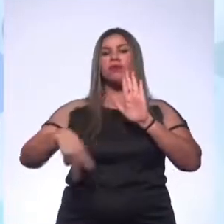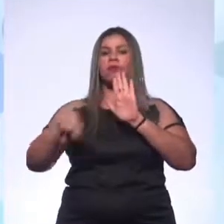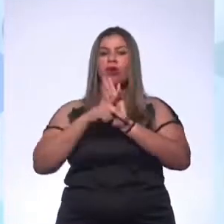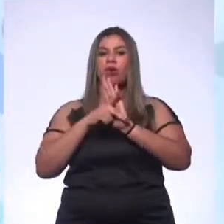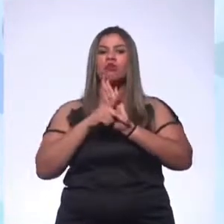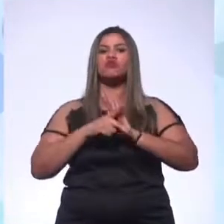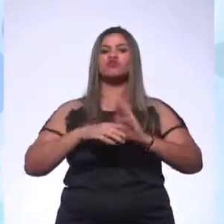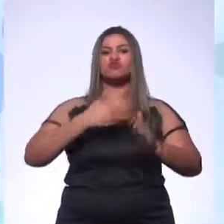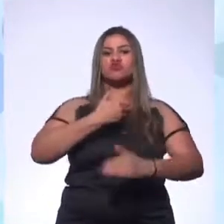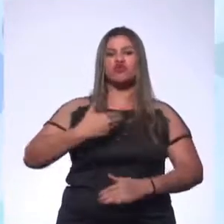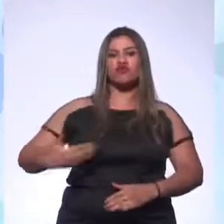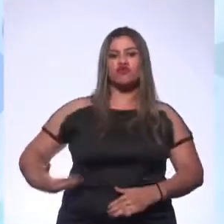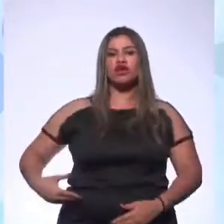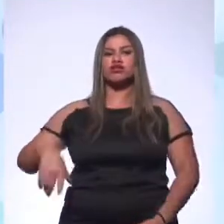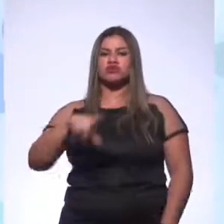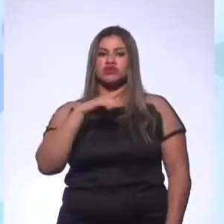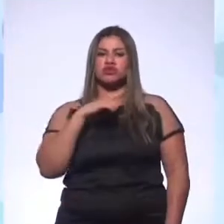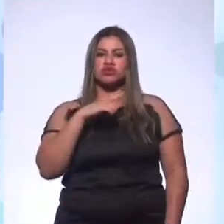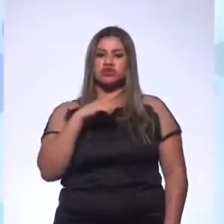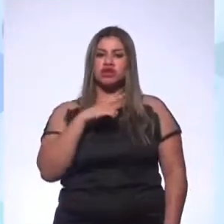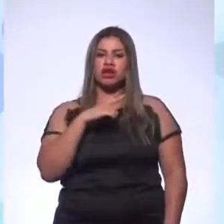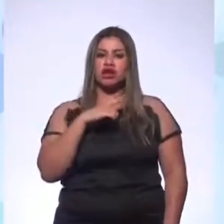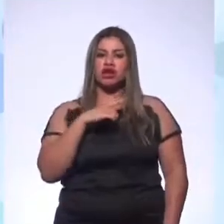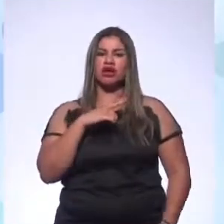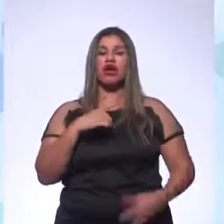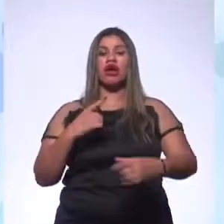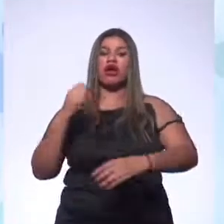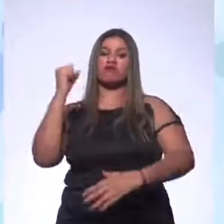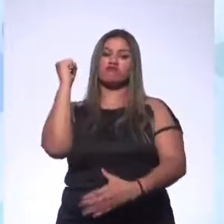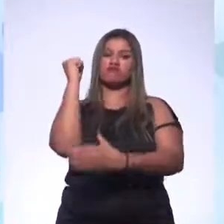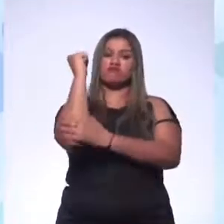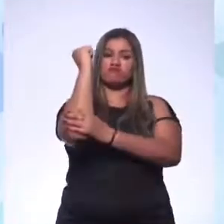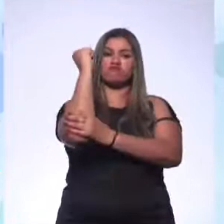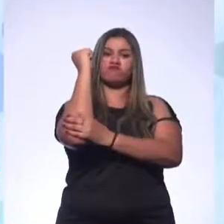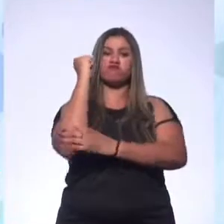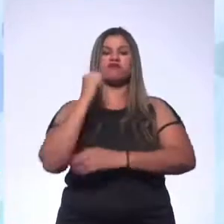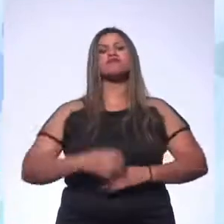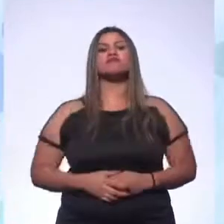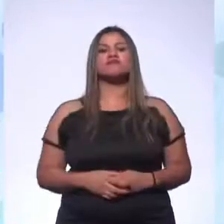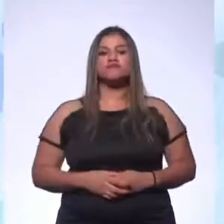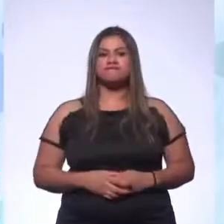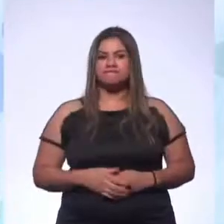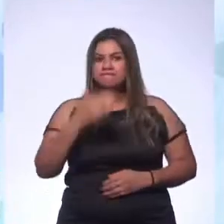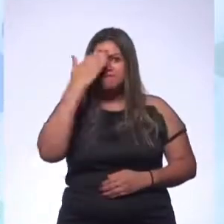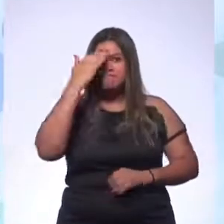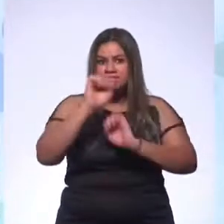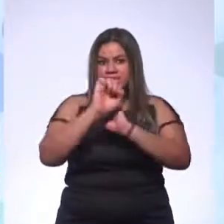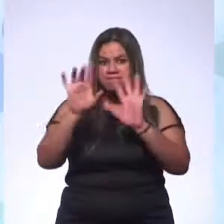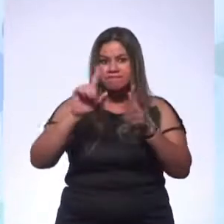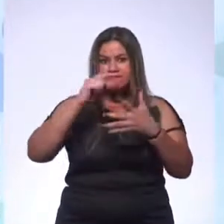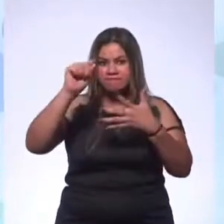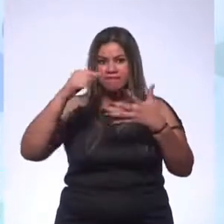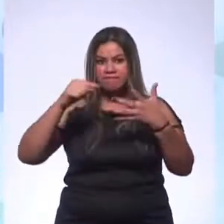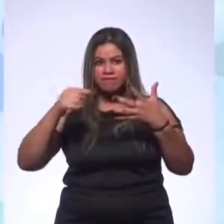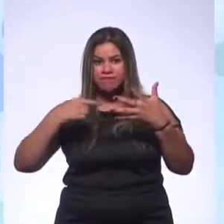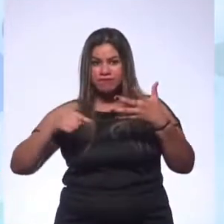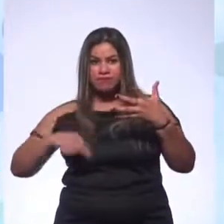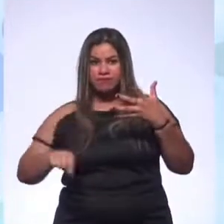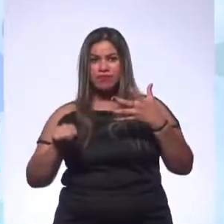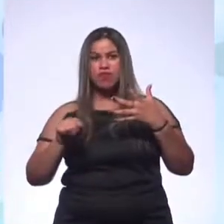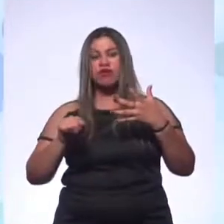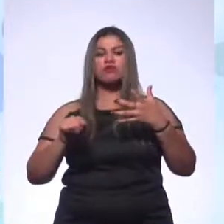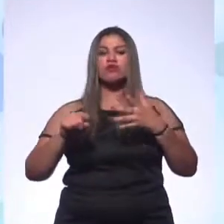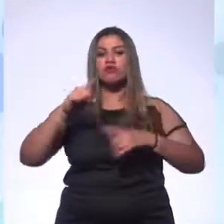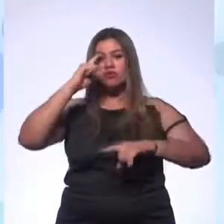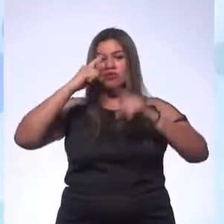seu governo durante o comunismo soviético. Deu para pegar aí as principais características do governo do